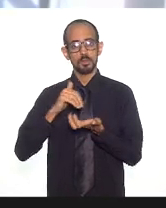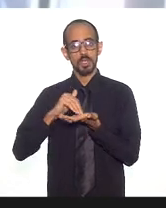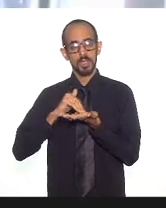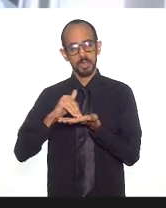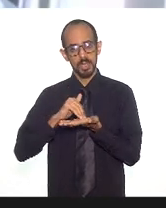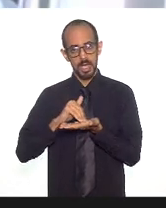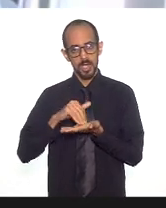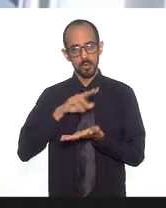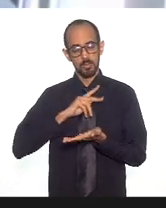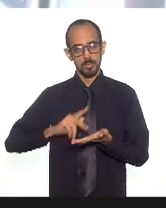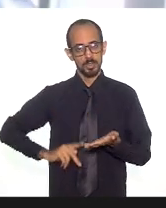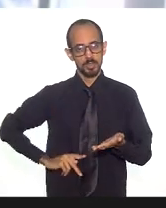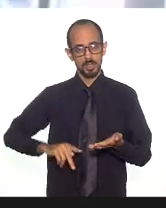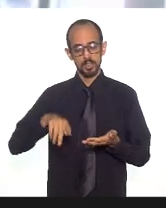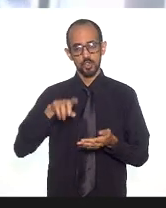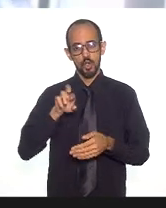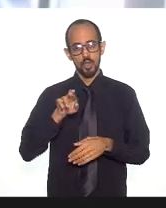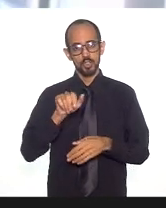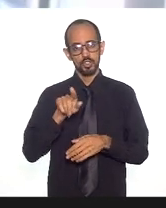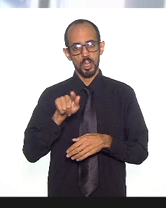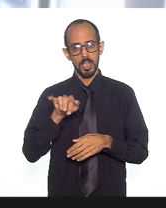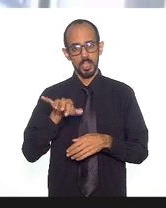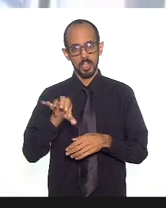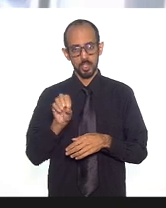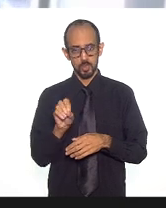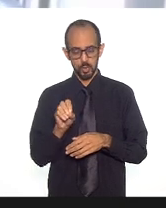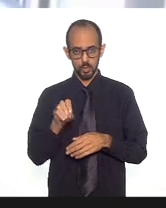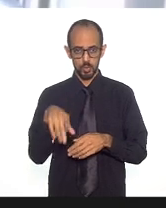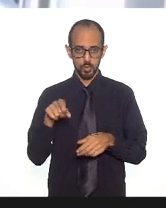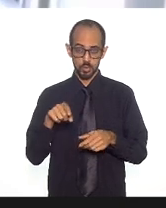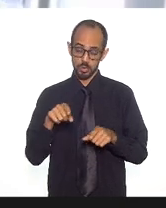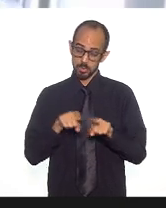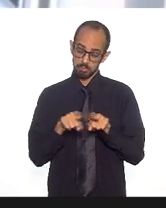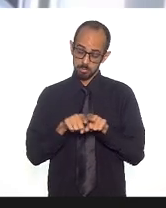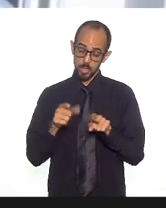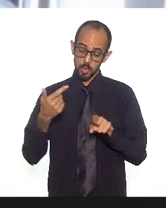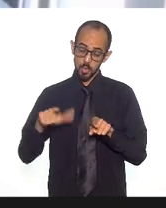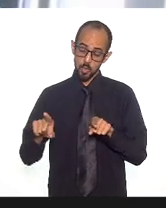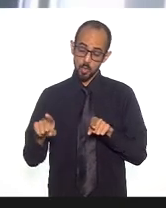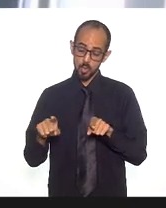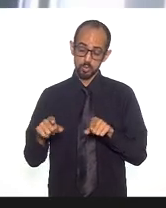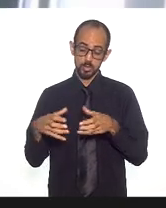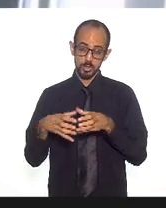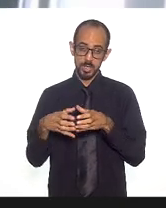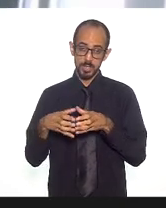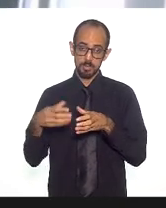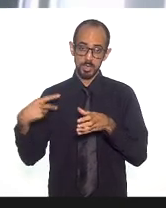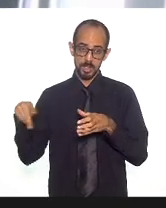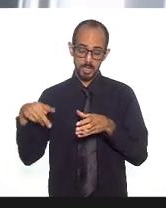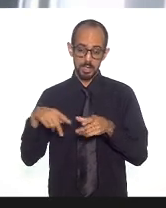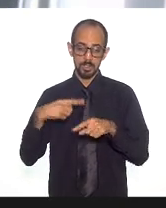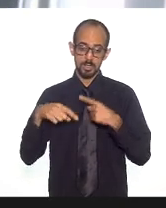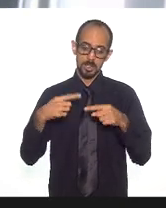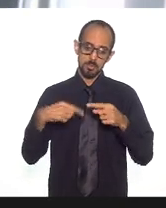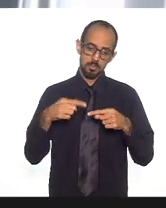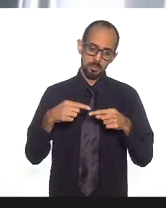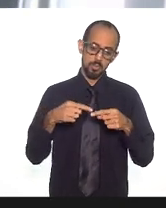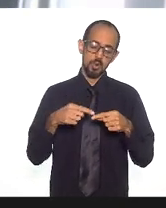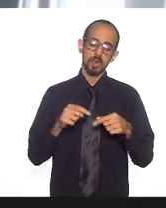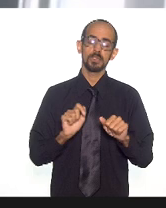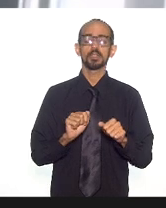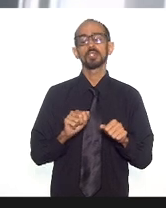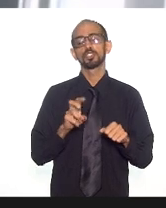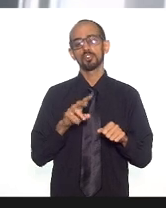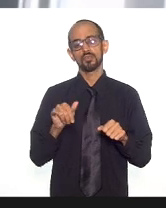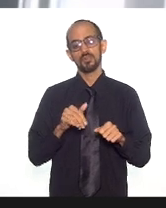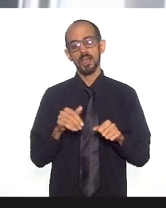ouviremos o presidente Rogério Pires e demais membros de sua equipe, se ele assim entender adequado. E, a partir dessas duas intervenções,